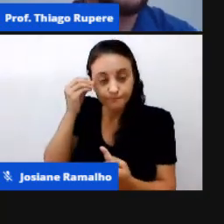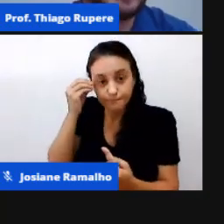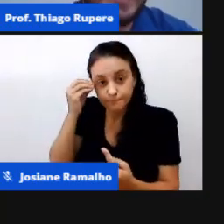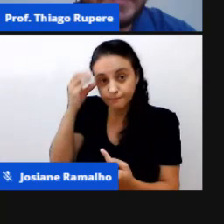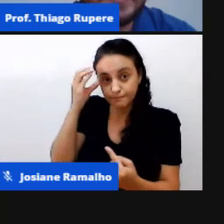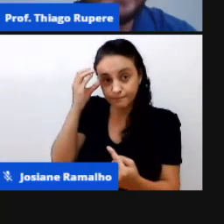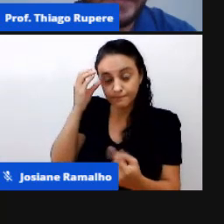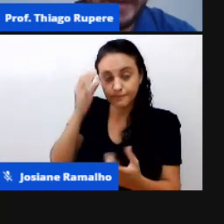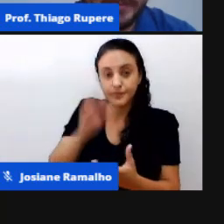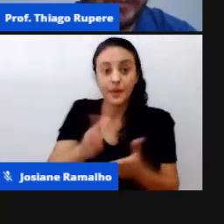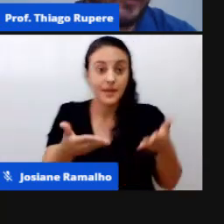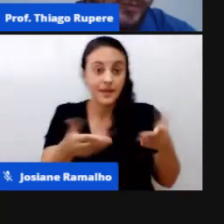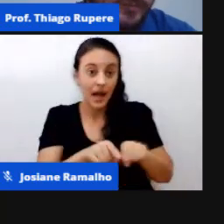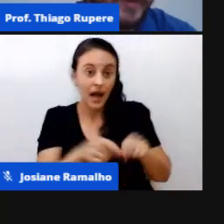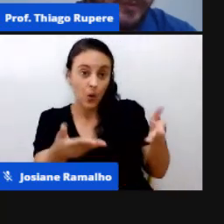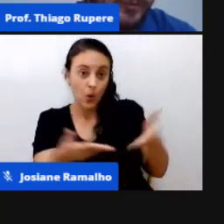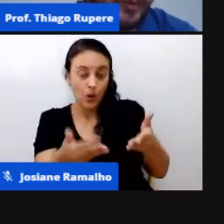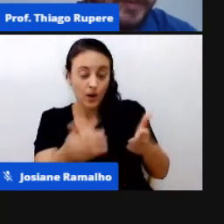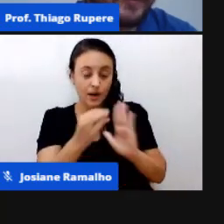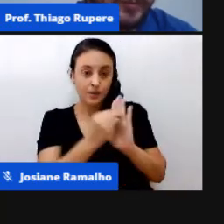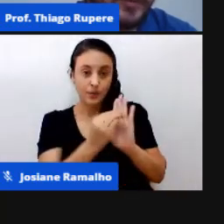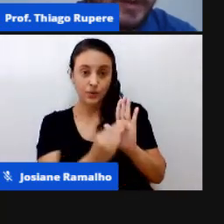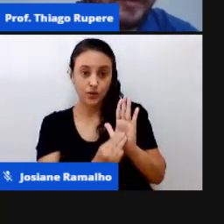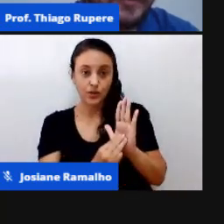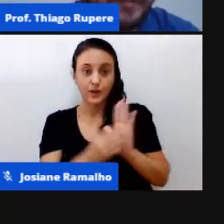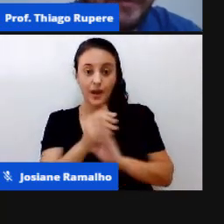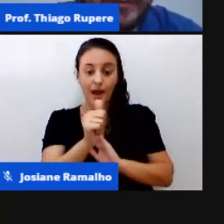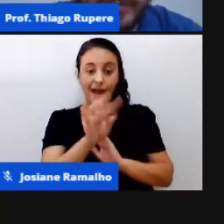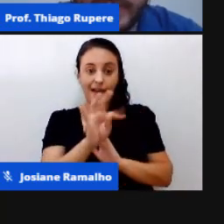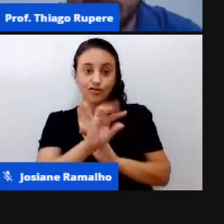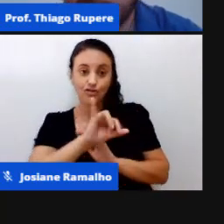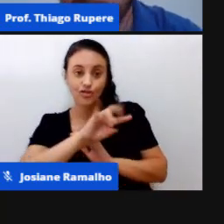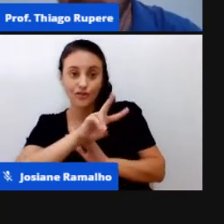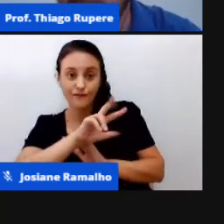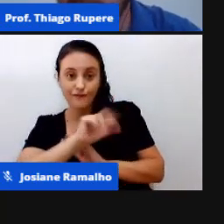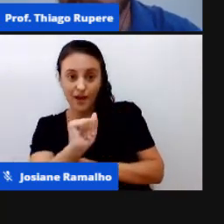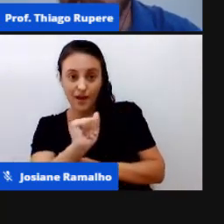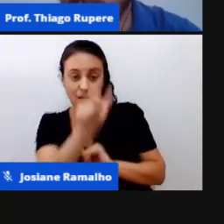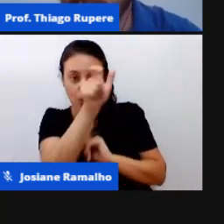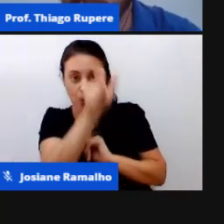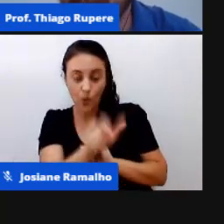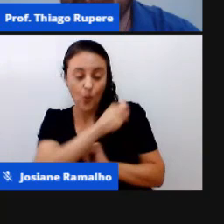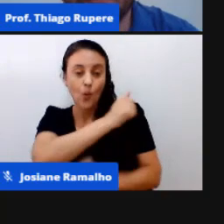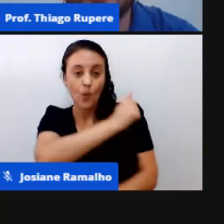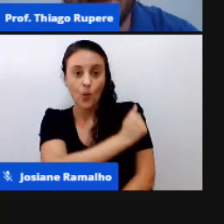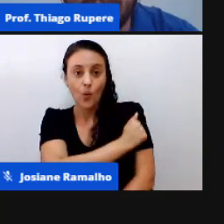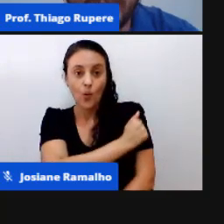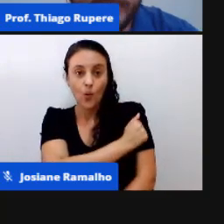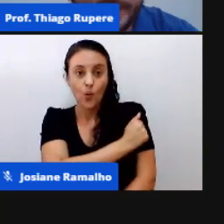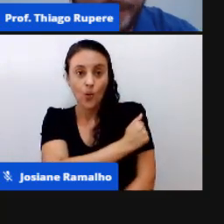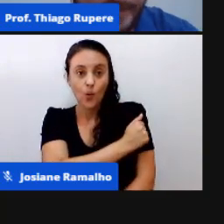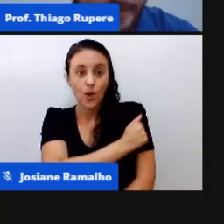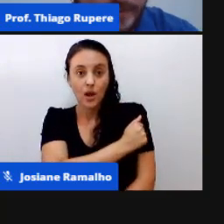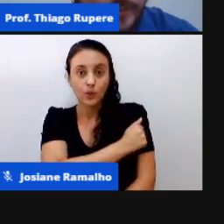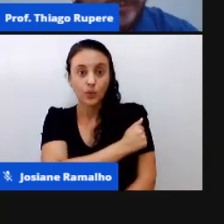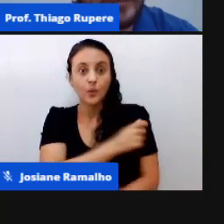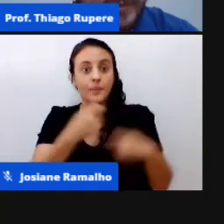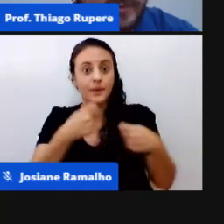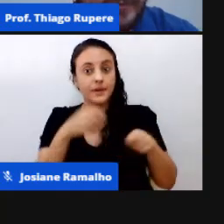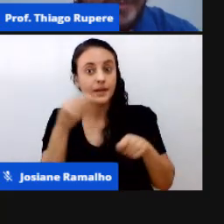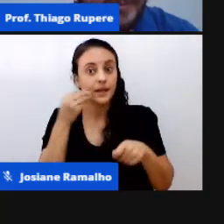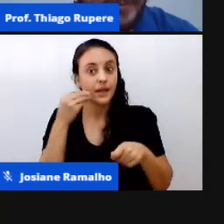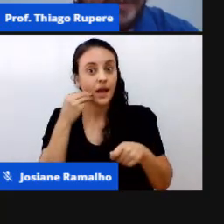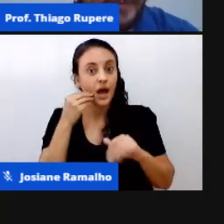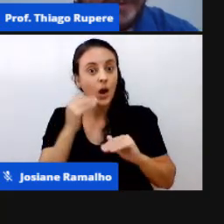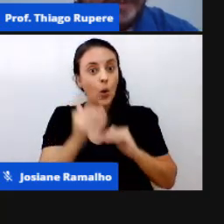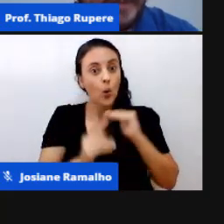o estudante, o nome estudante já pressupõe isso, do aluno poder buscar o seu próprio conhecimento,